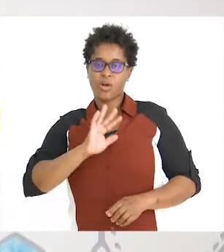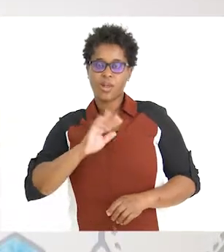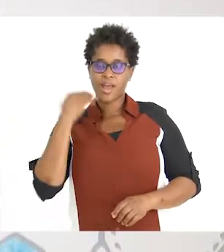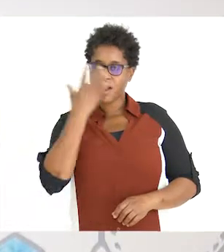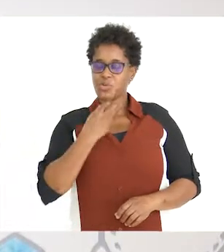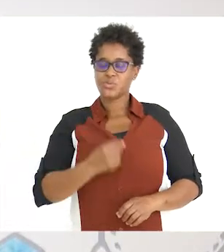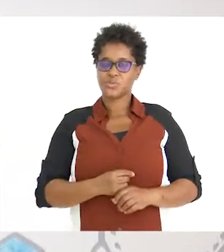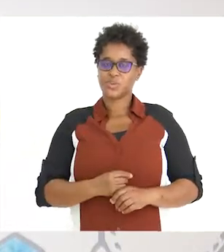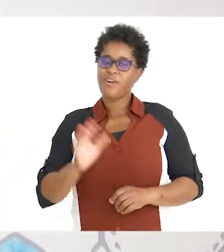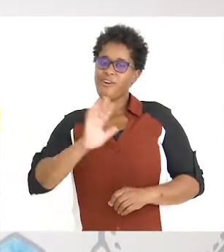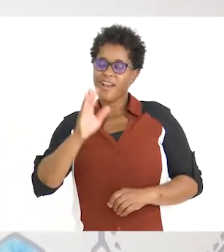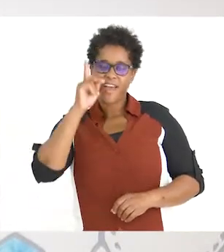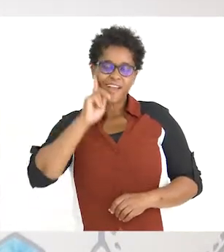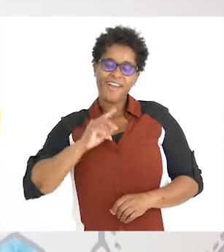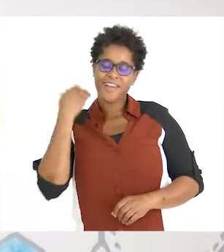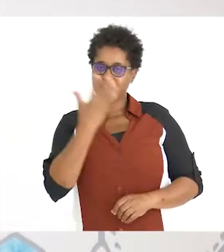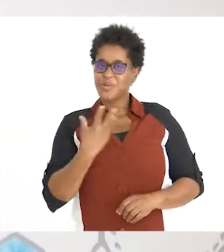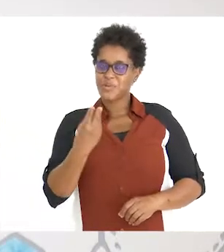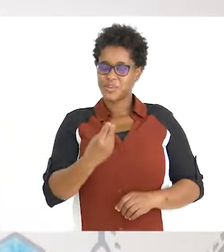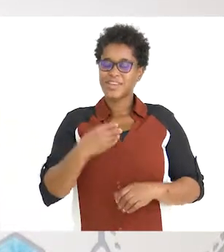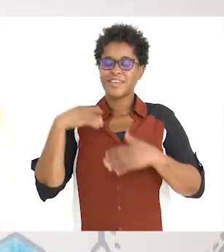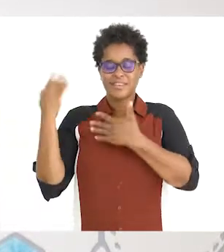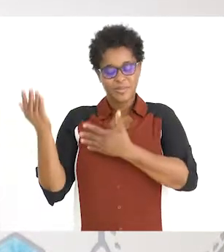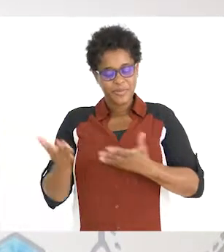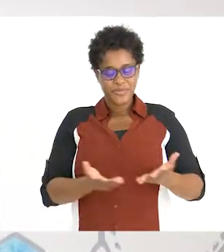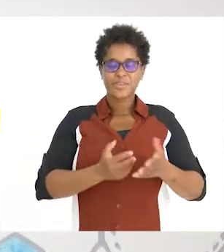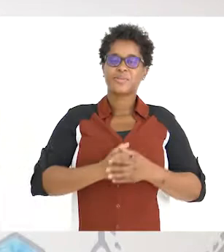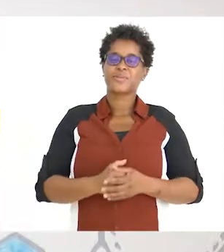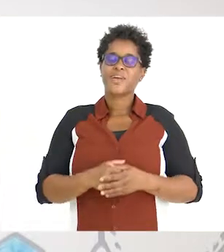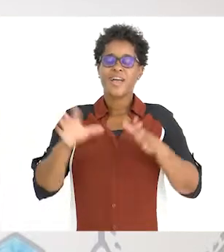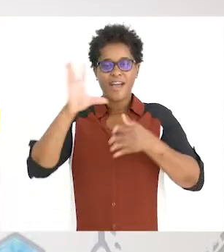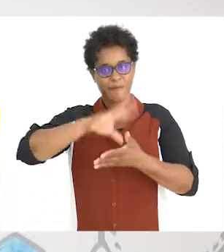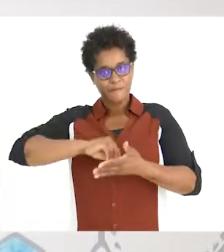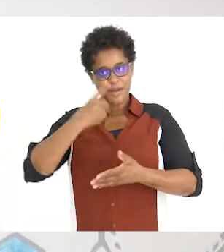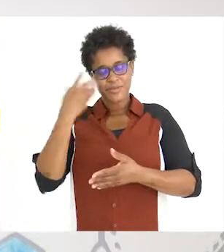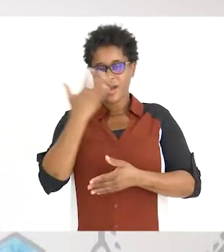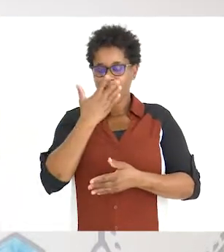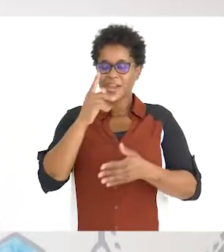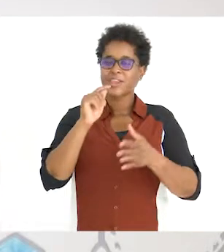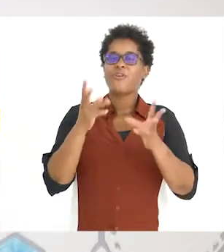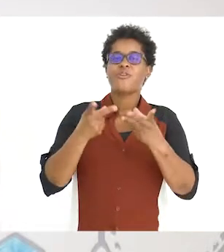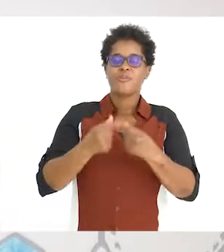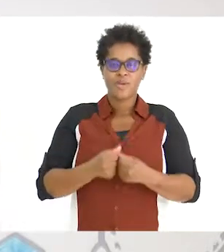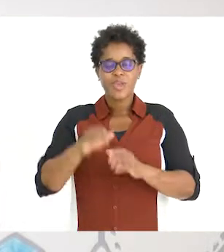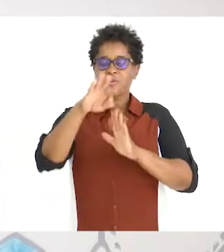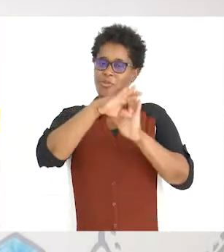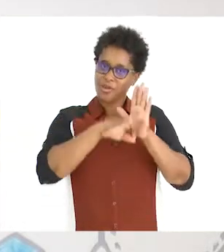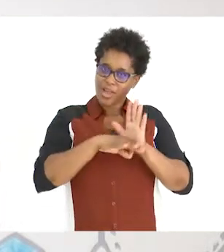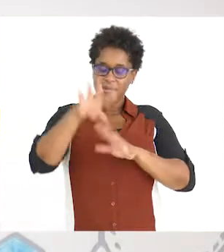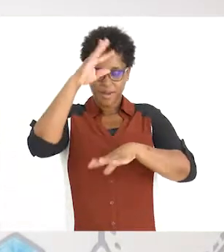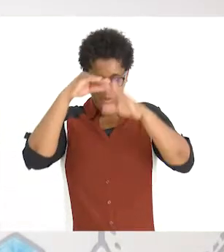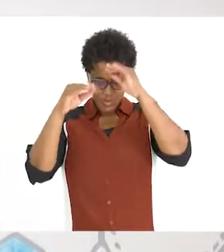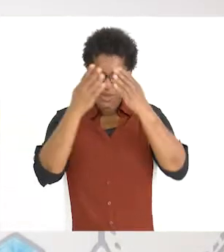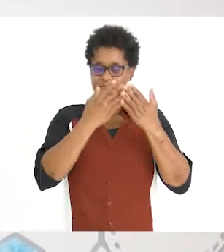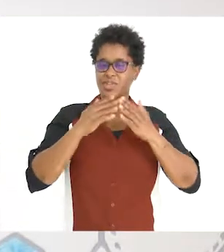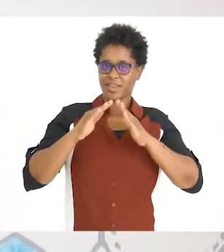Olá, alunos! Olá, alunas! Sejam bem-vindos a mais uma aula de economia no programa Aprender